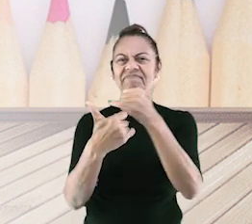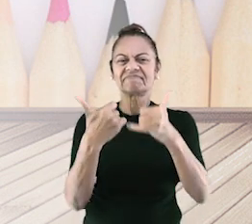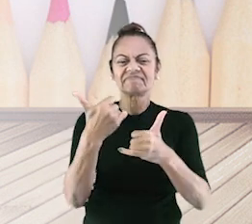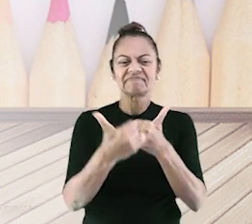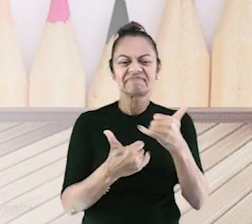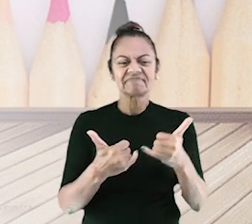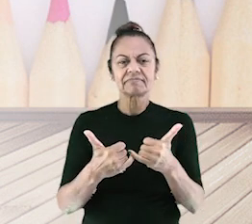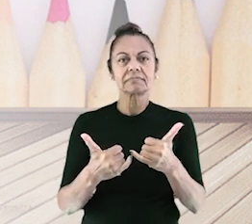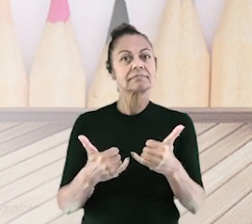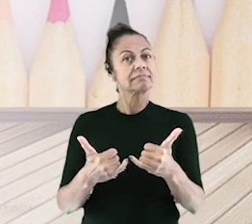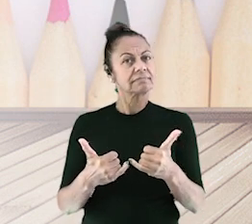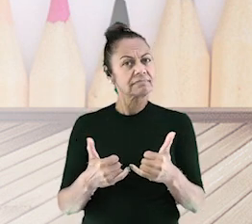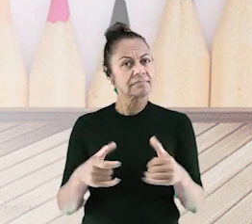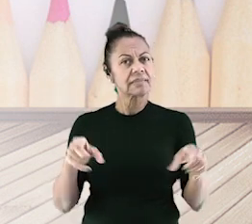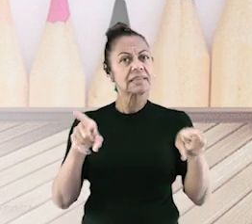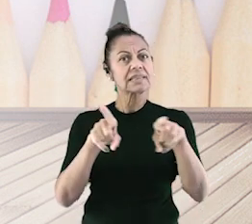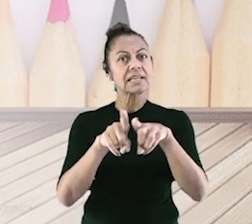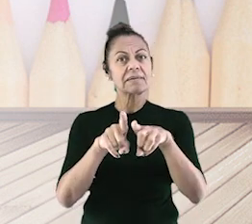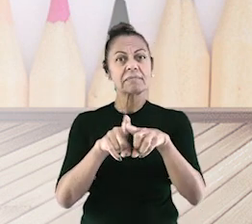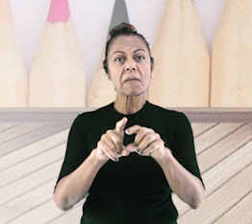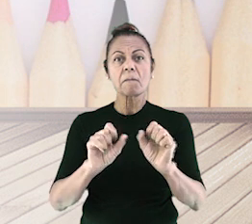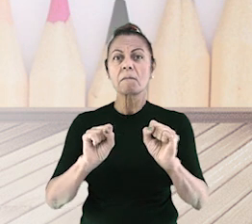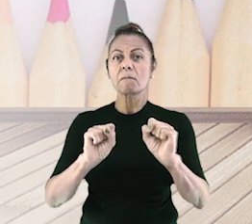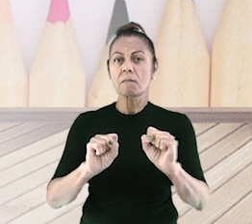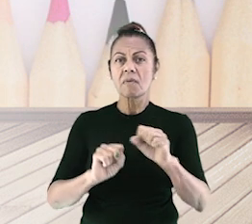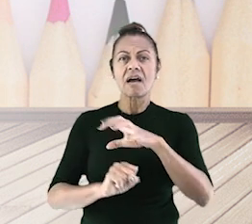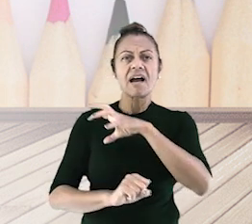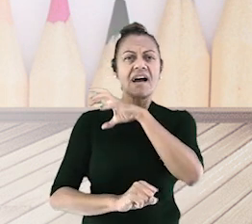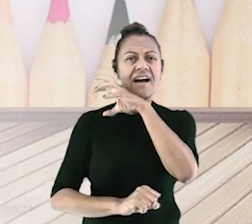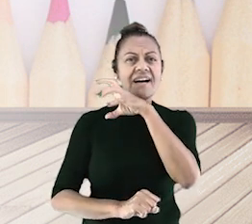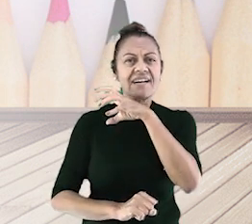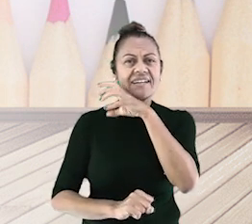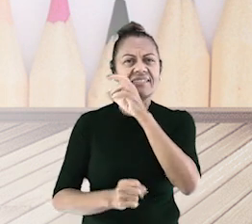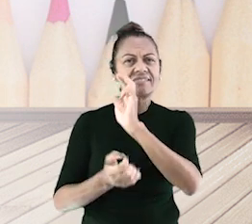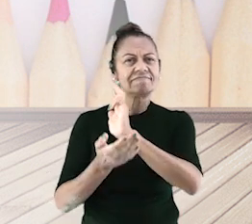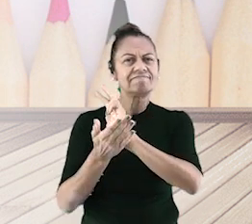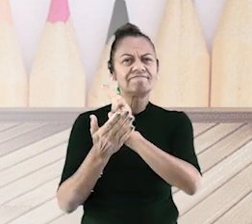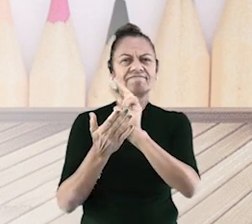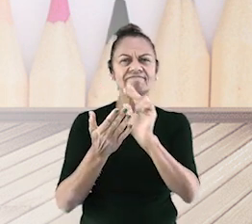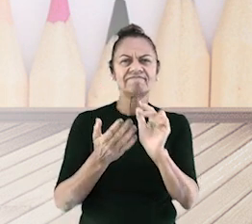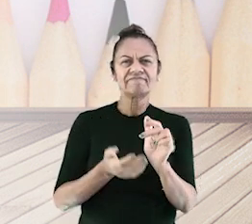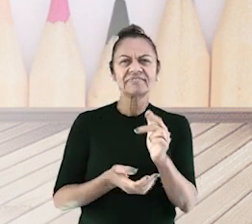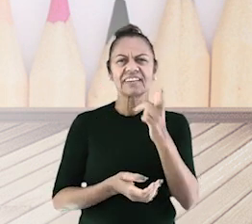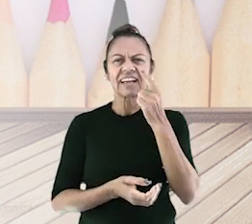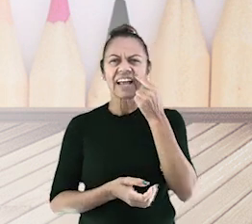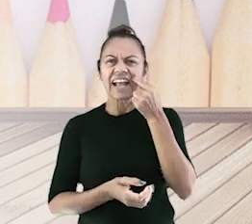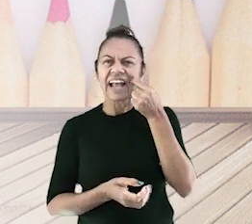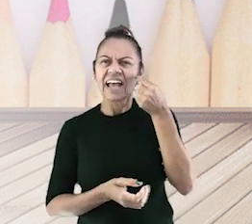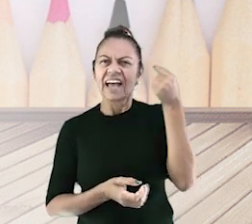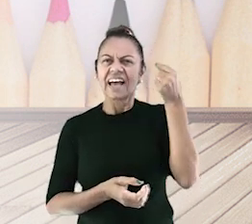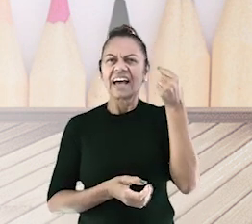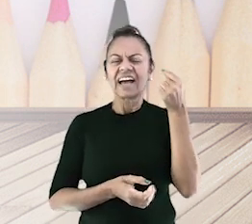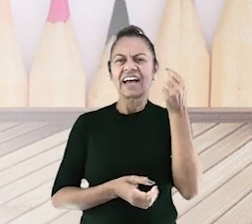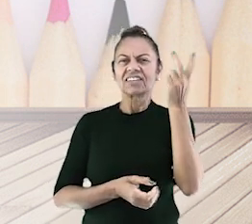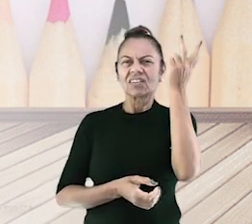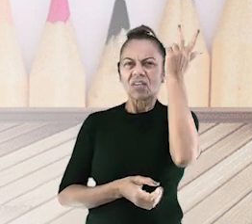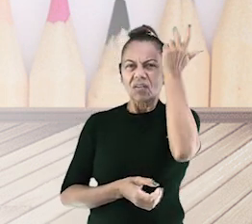Mas também pode ter animais, será que tem animais?